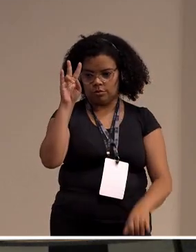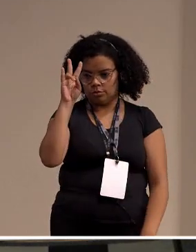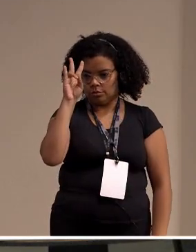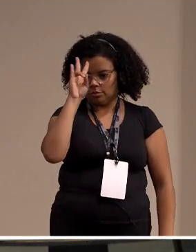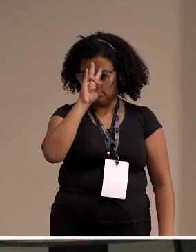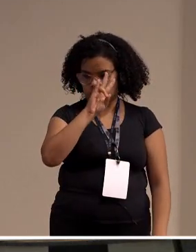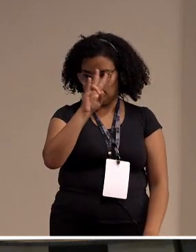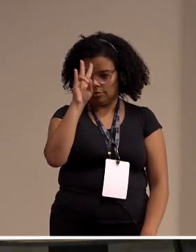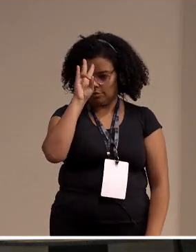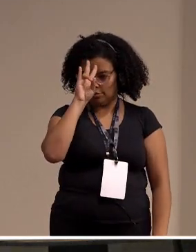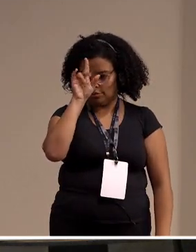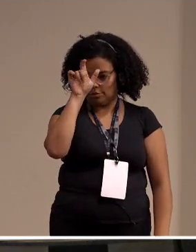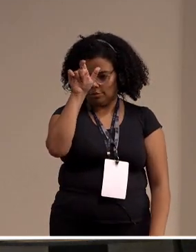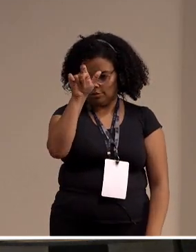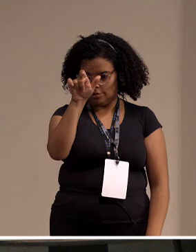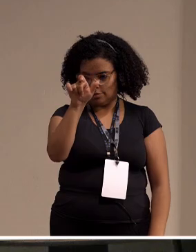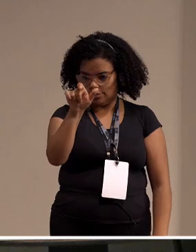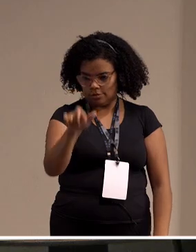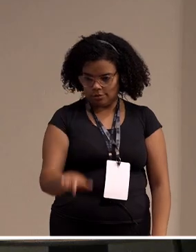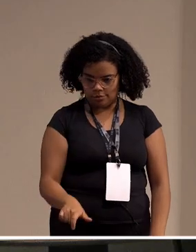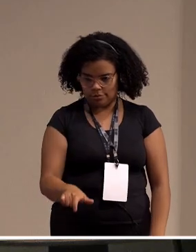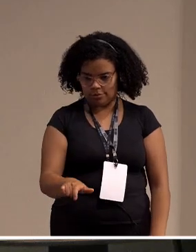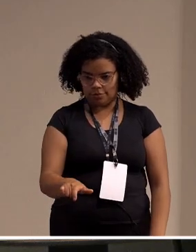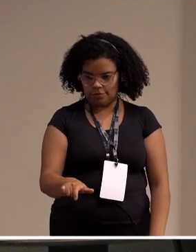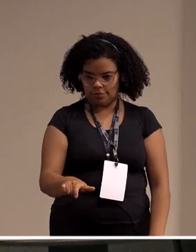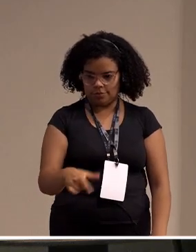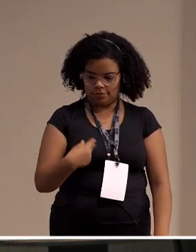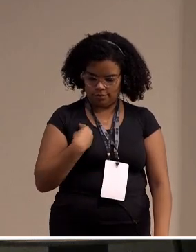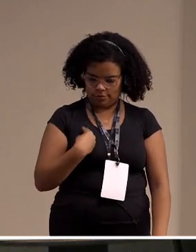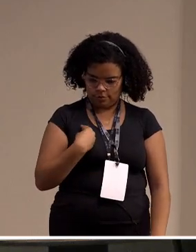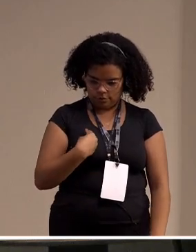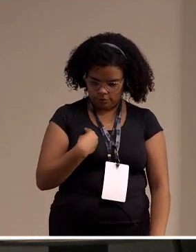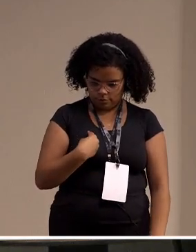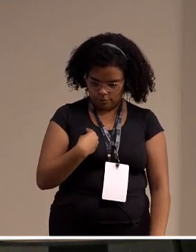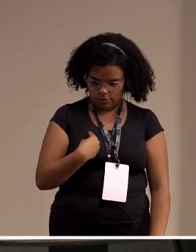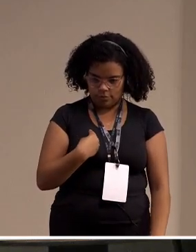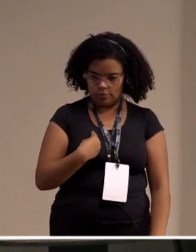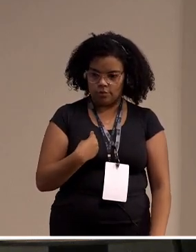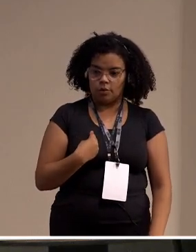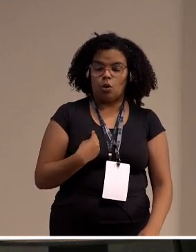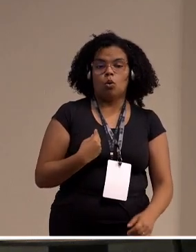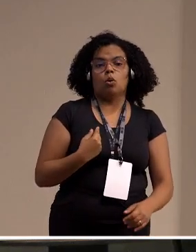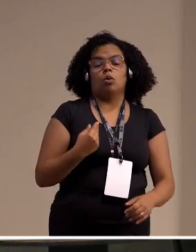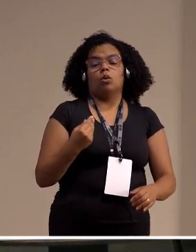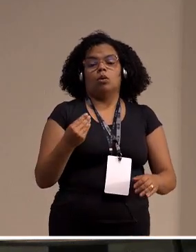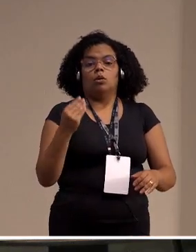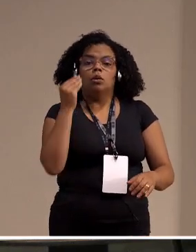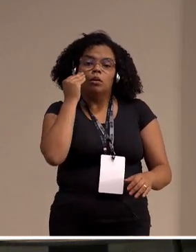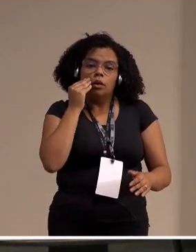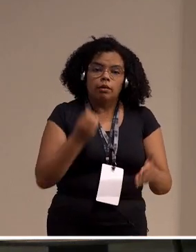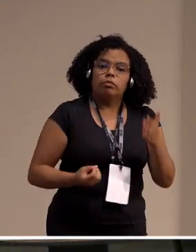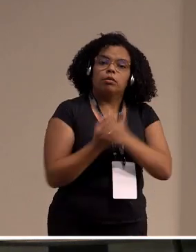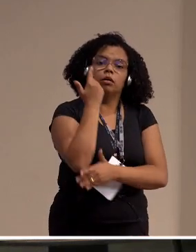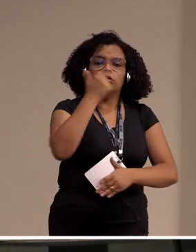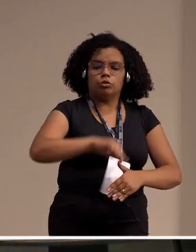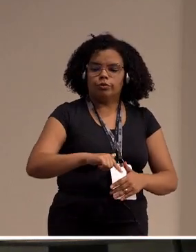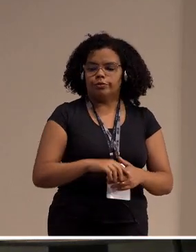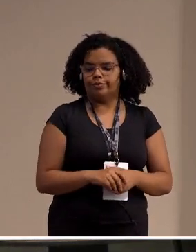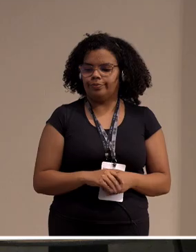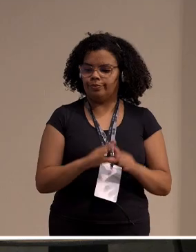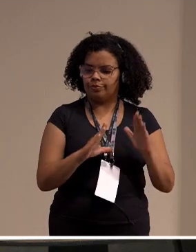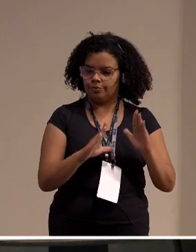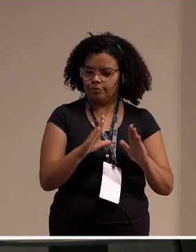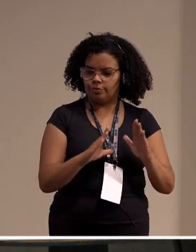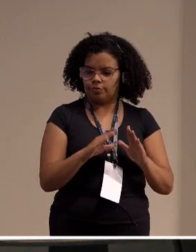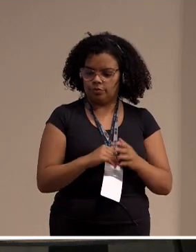pessoas que, de alguma maneira, vivenciaram ou tentam recriar esse período